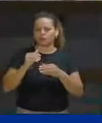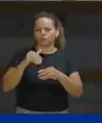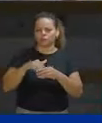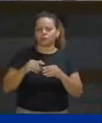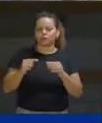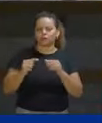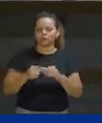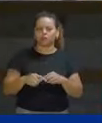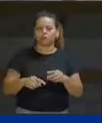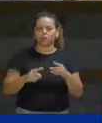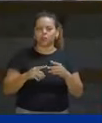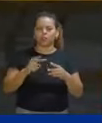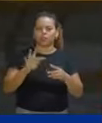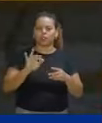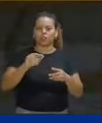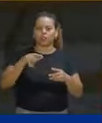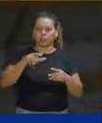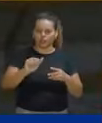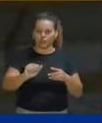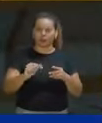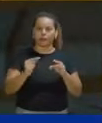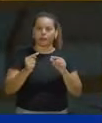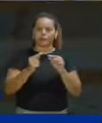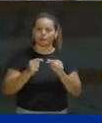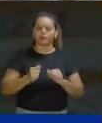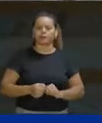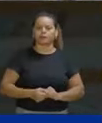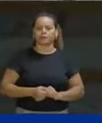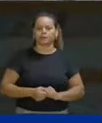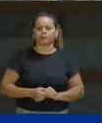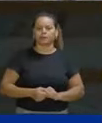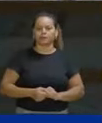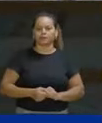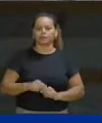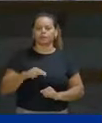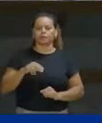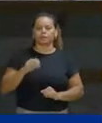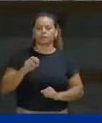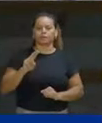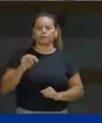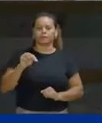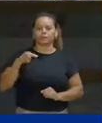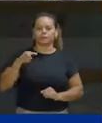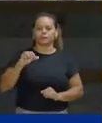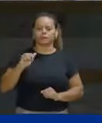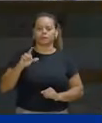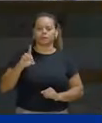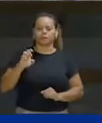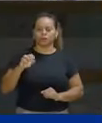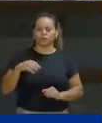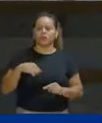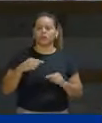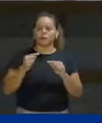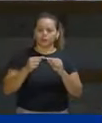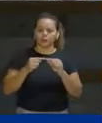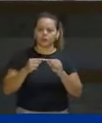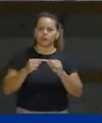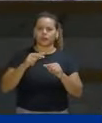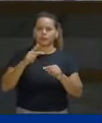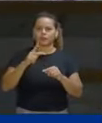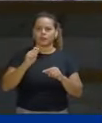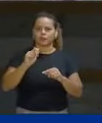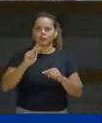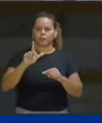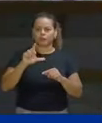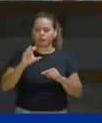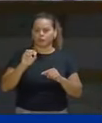Tina Souza. De acordo com a proposição, presidente. Juiz Normande Souza. Também estou, excelência, de acordo. Juíza Paula Santos.